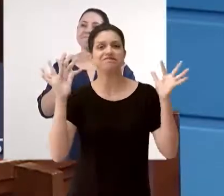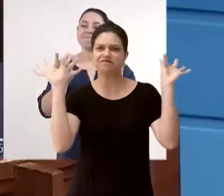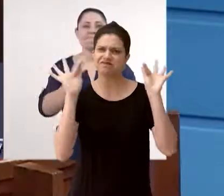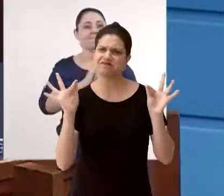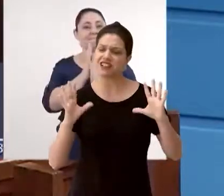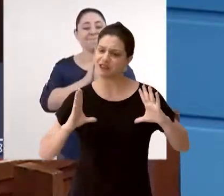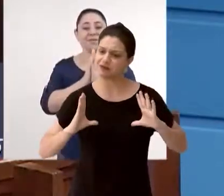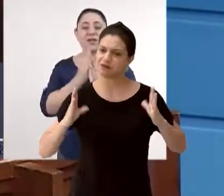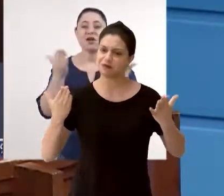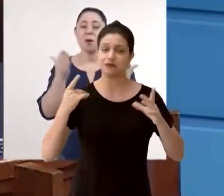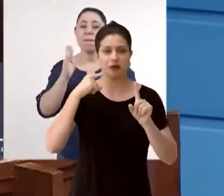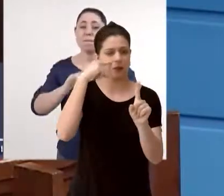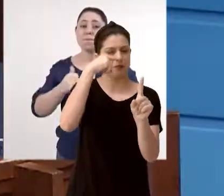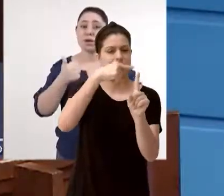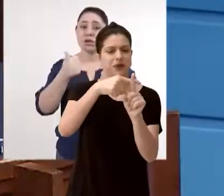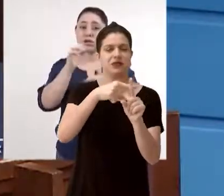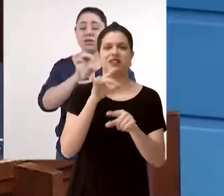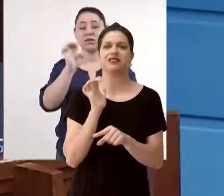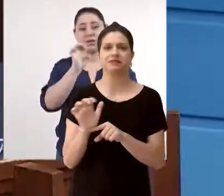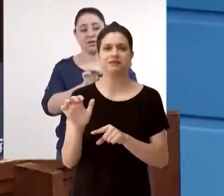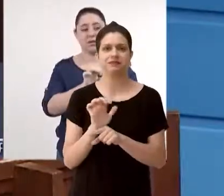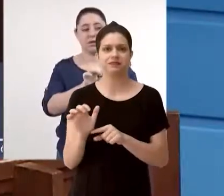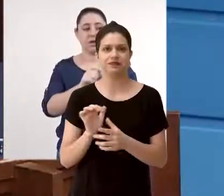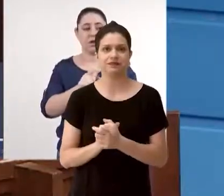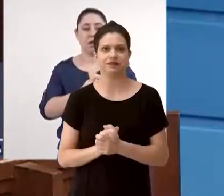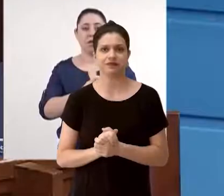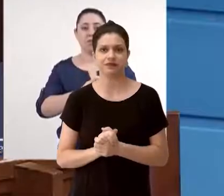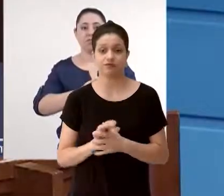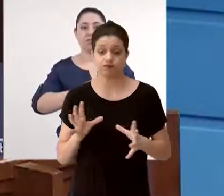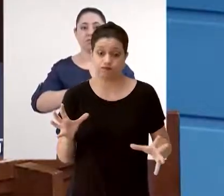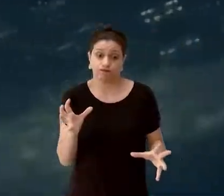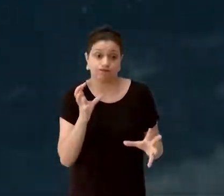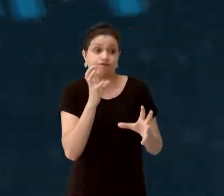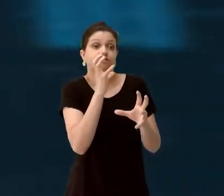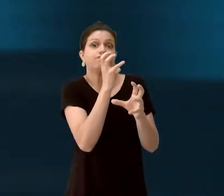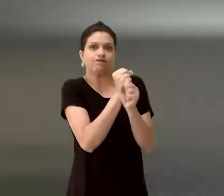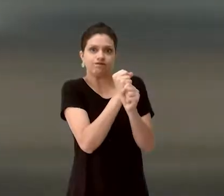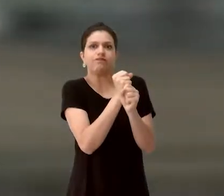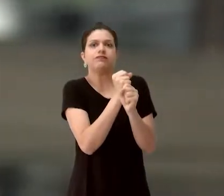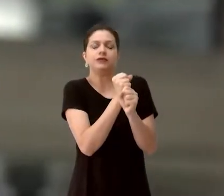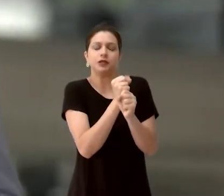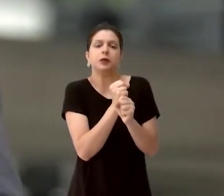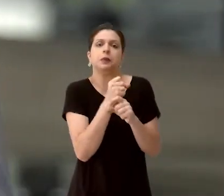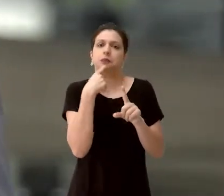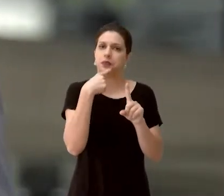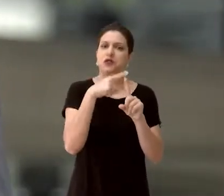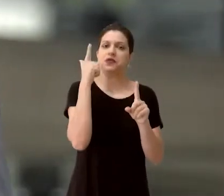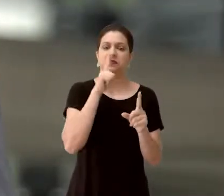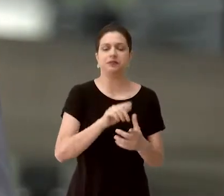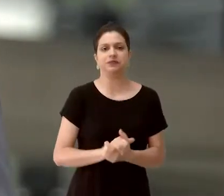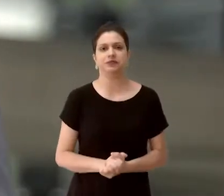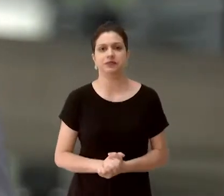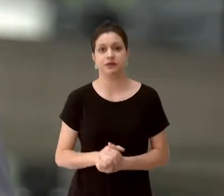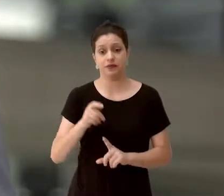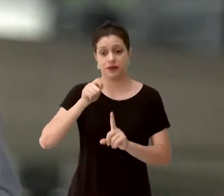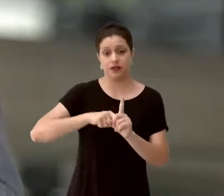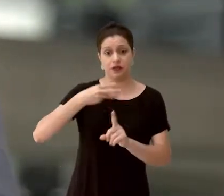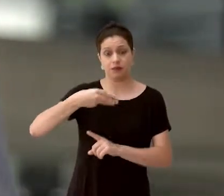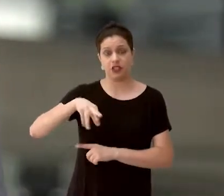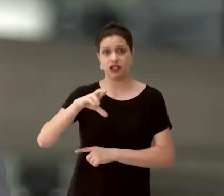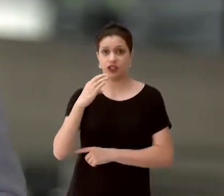coisas positivas do nosso estado. Aumento real de arrecadação. Em março, cestas